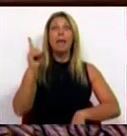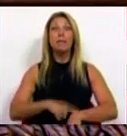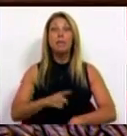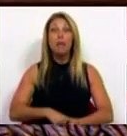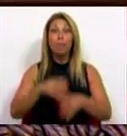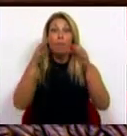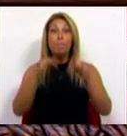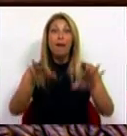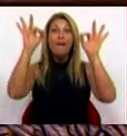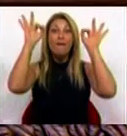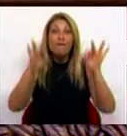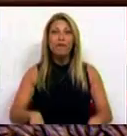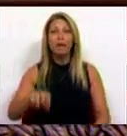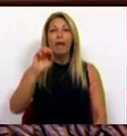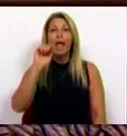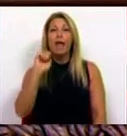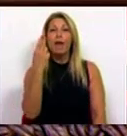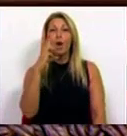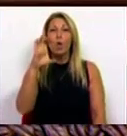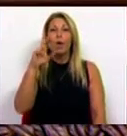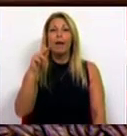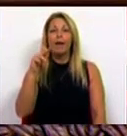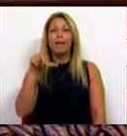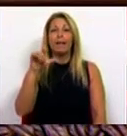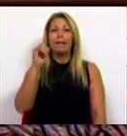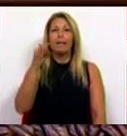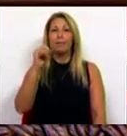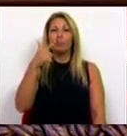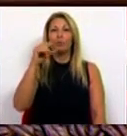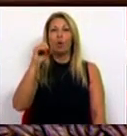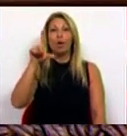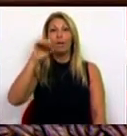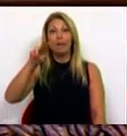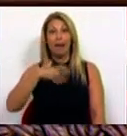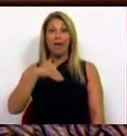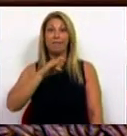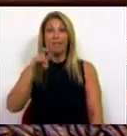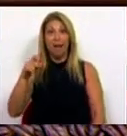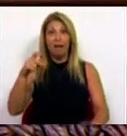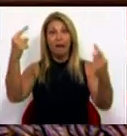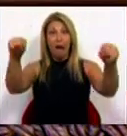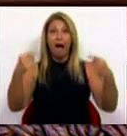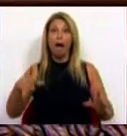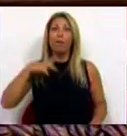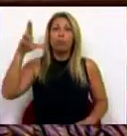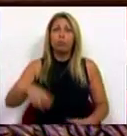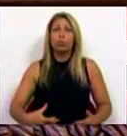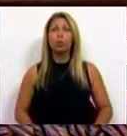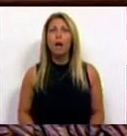esta eucaliptolândia em que se tornou Portugal. É preciso que nos desviemos deste